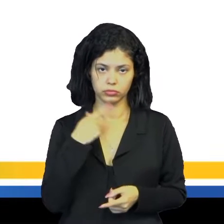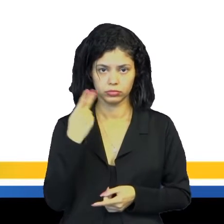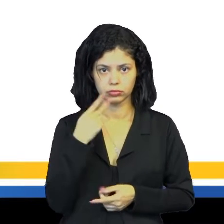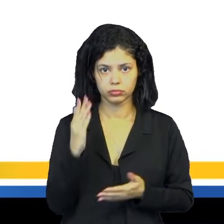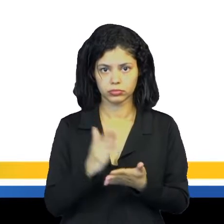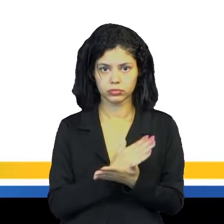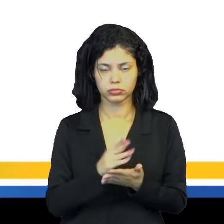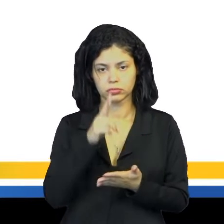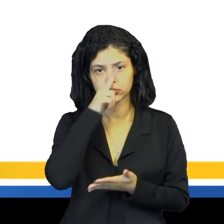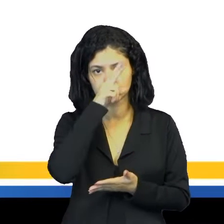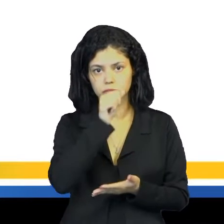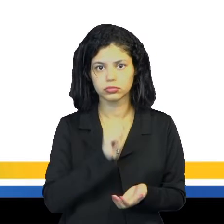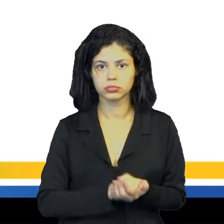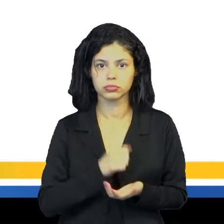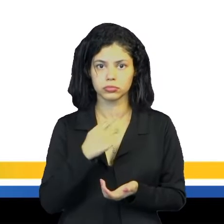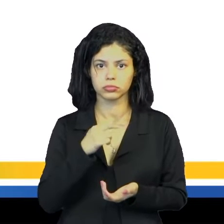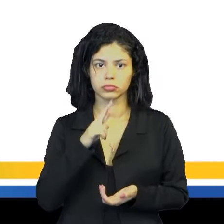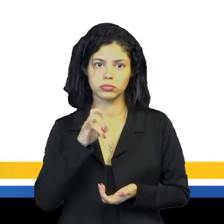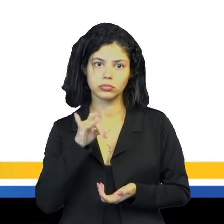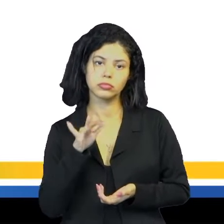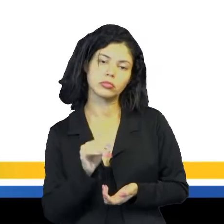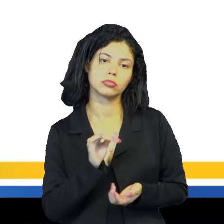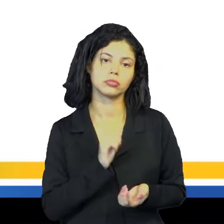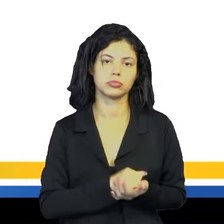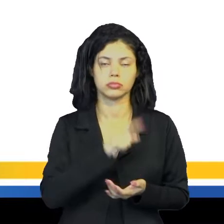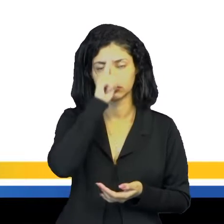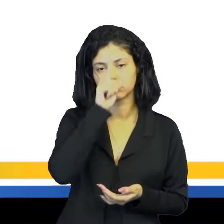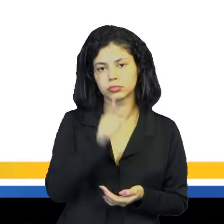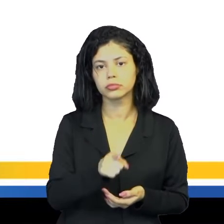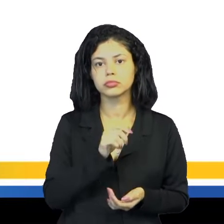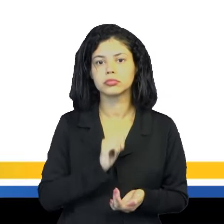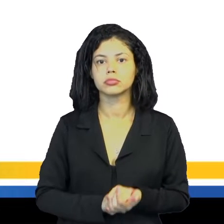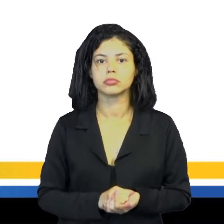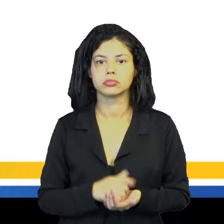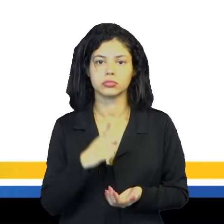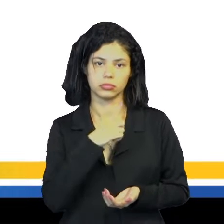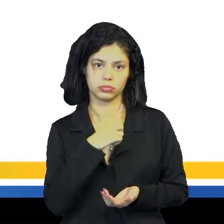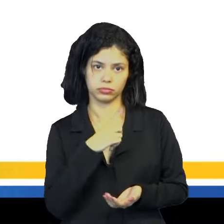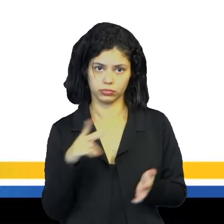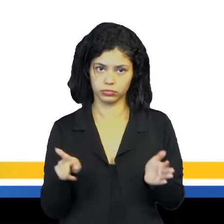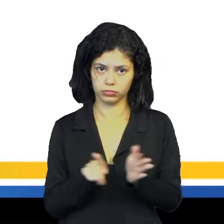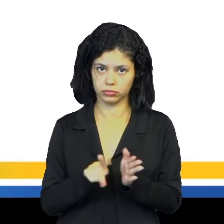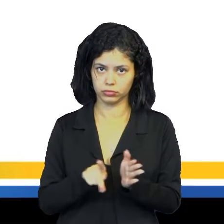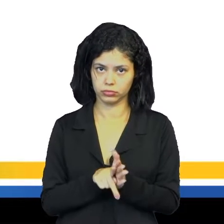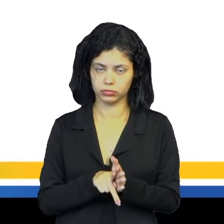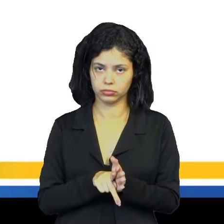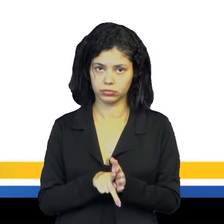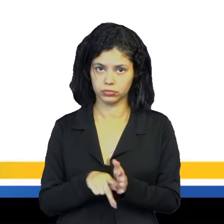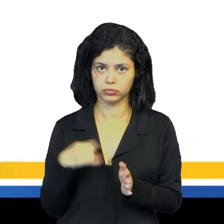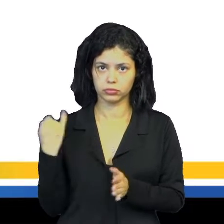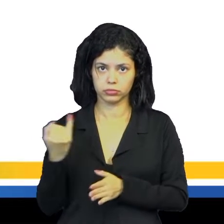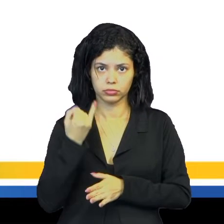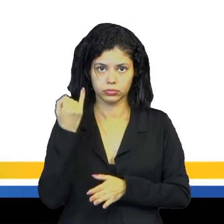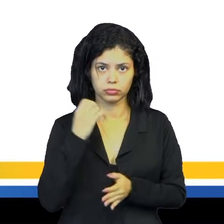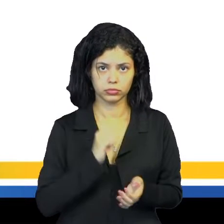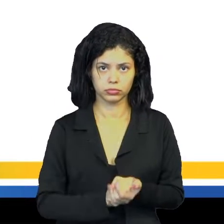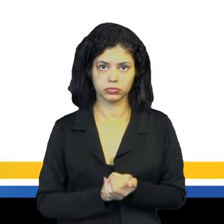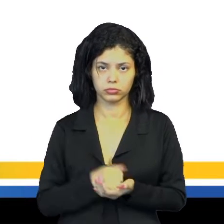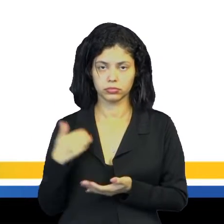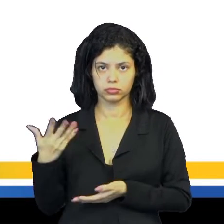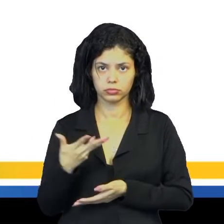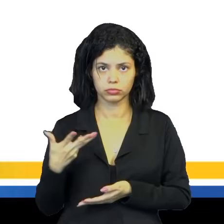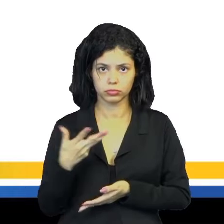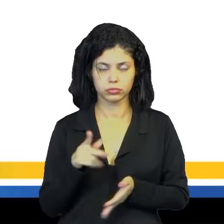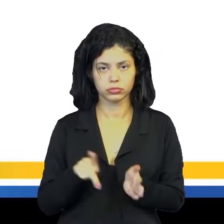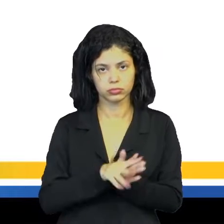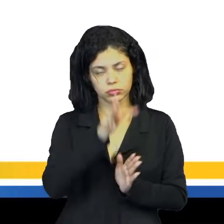por alguém com poder ou prestígio, né, por alguma autoridade. Eles se opunham, portanto, ao conhecimento baseado na autoridade